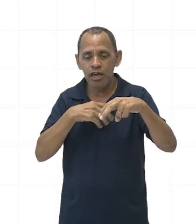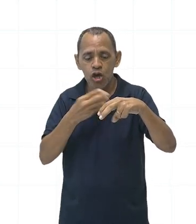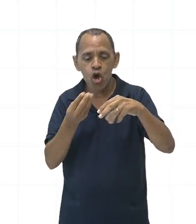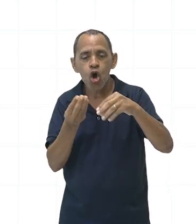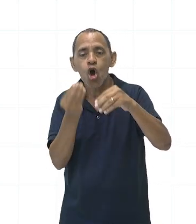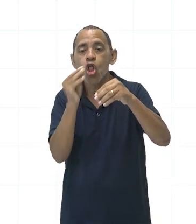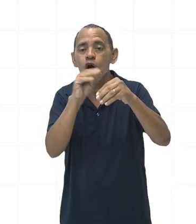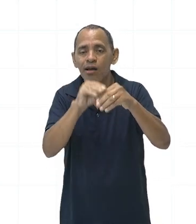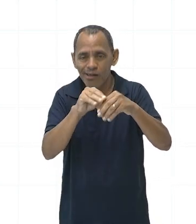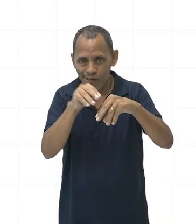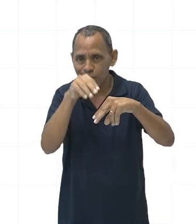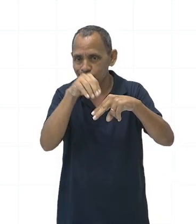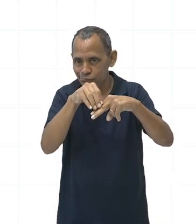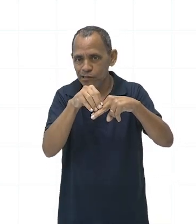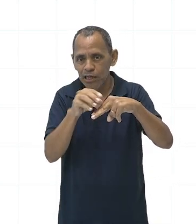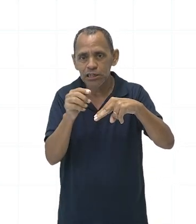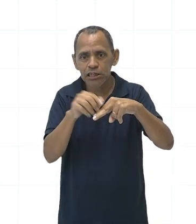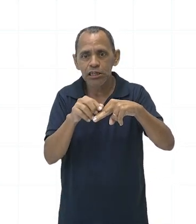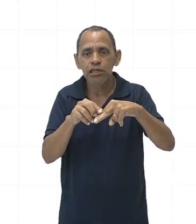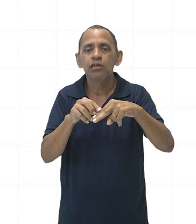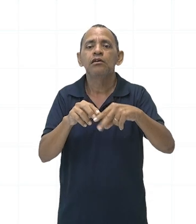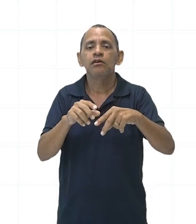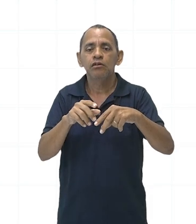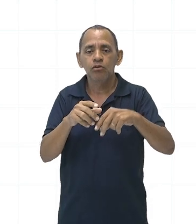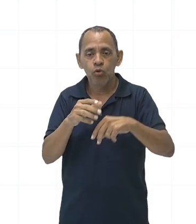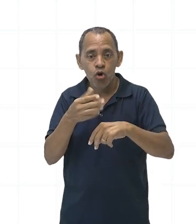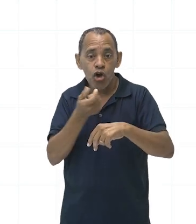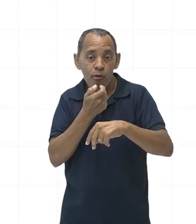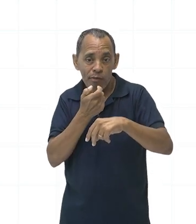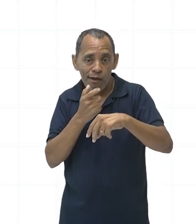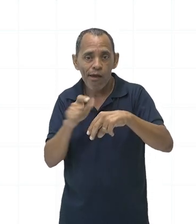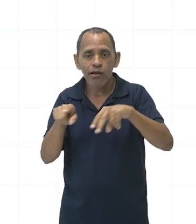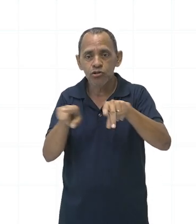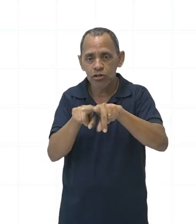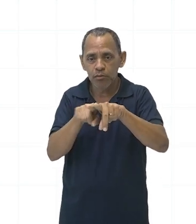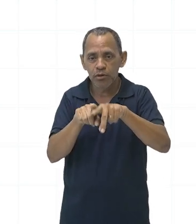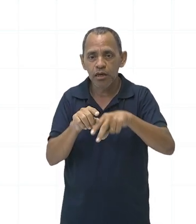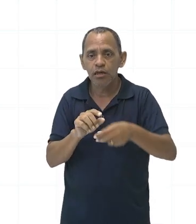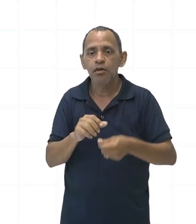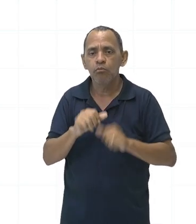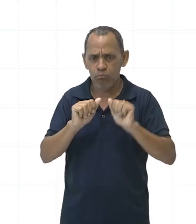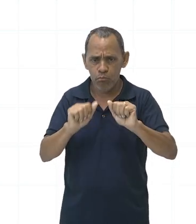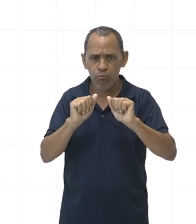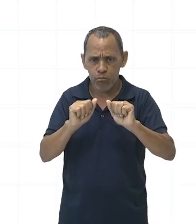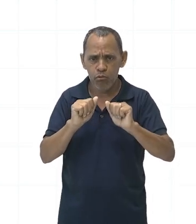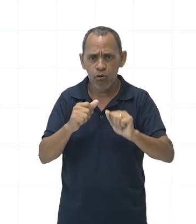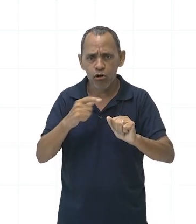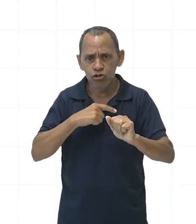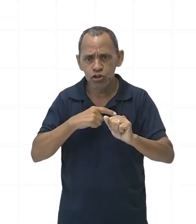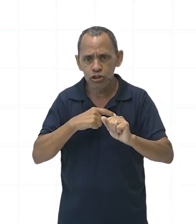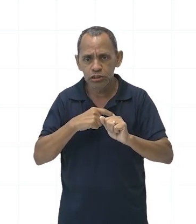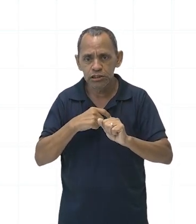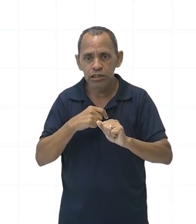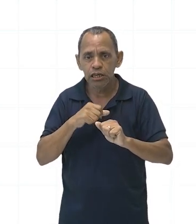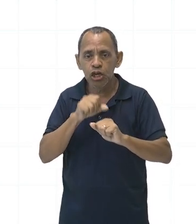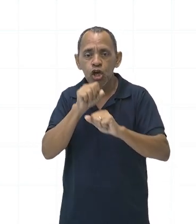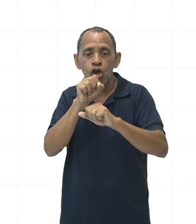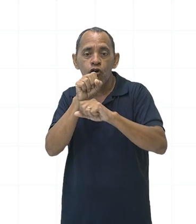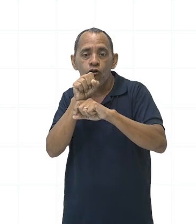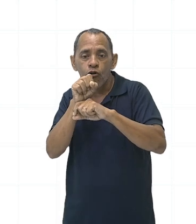para assoprar, porque pode sair gotículas aí, ó, e contaminar o seu ferimento, tá